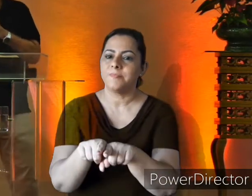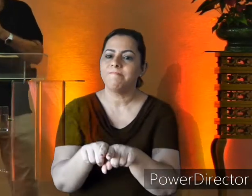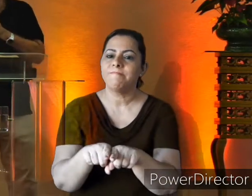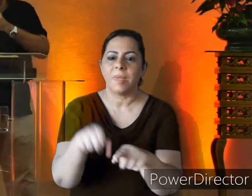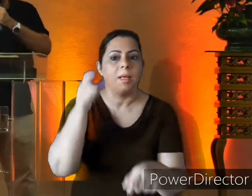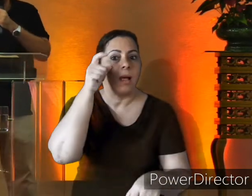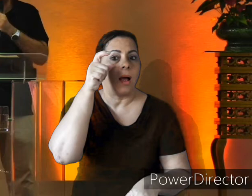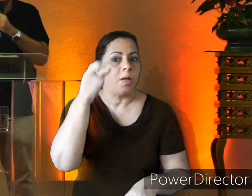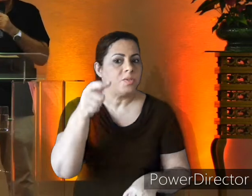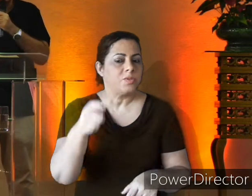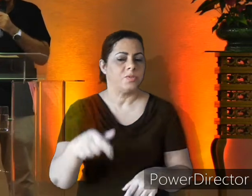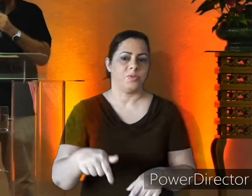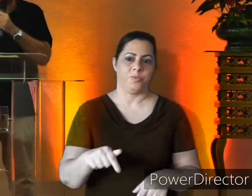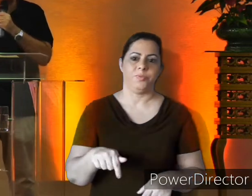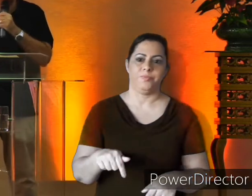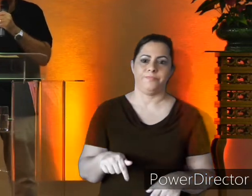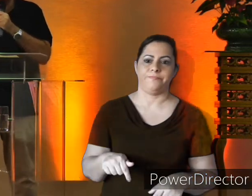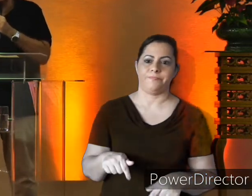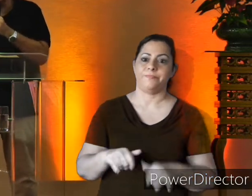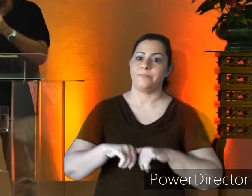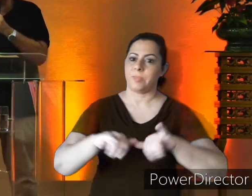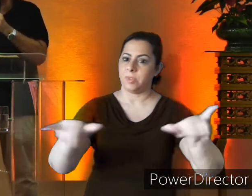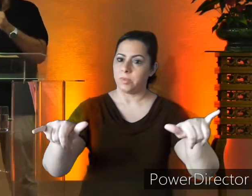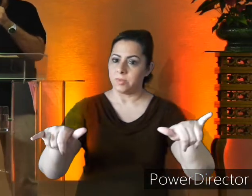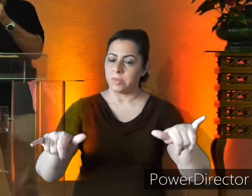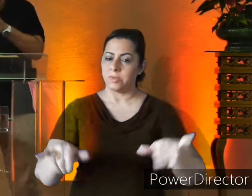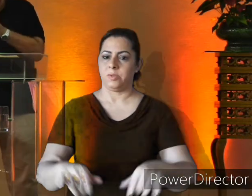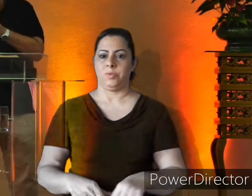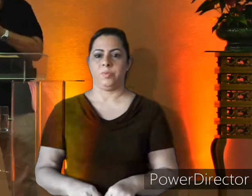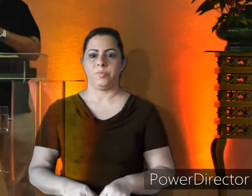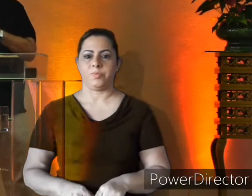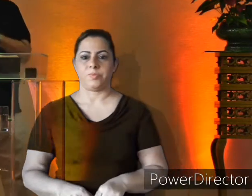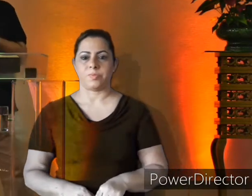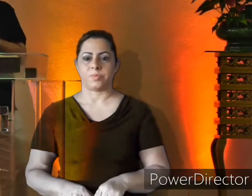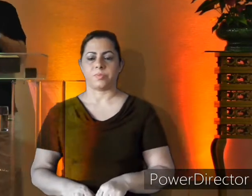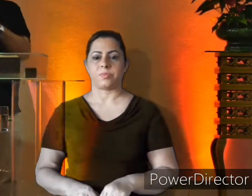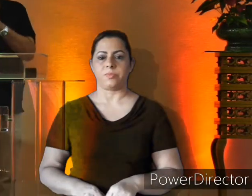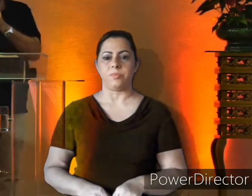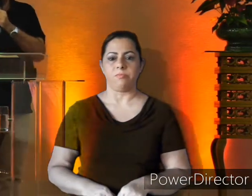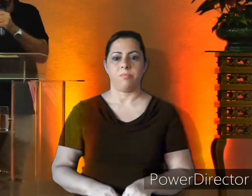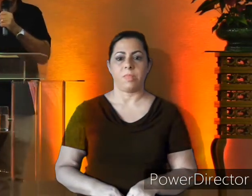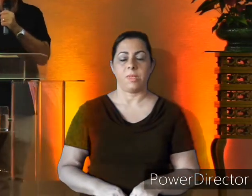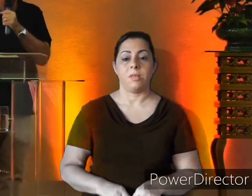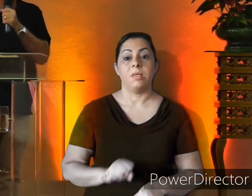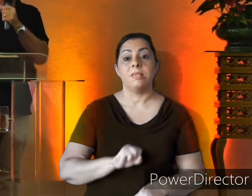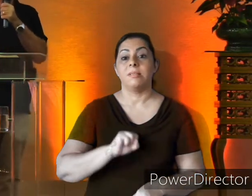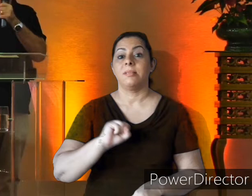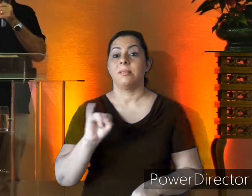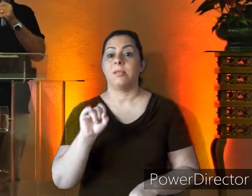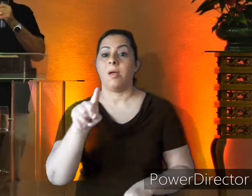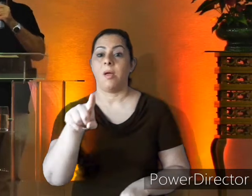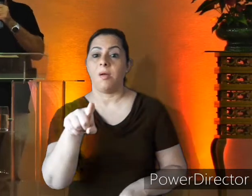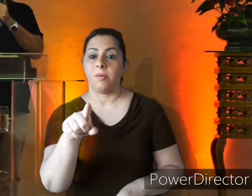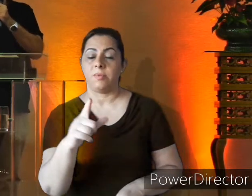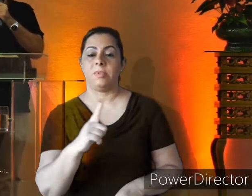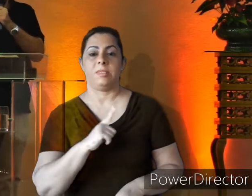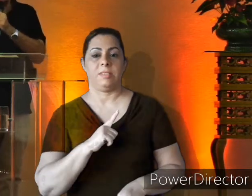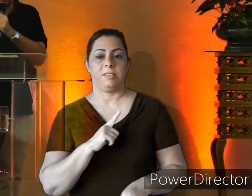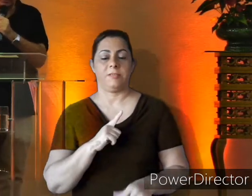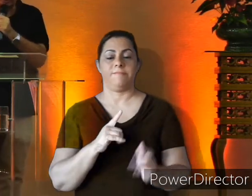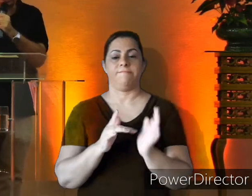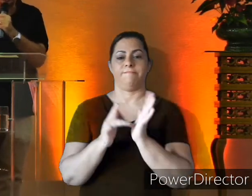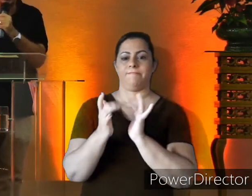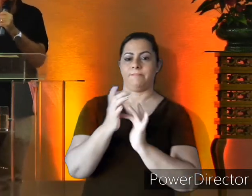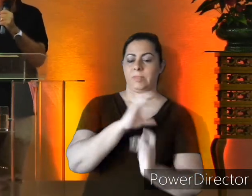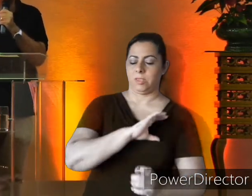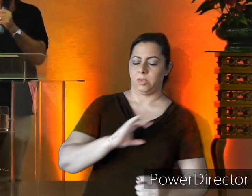online, ao vivo agora, você que vai estar nos assistindo no vídeo, quero dizer para você, se você tem Cristo no teu coração, se